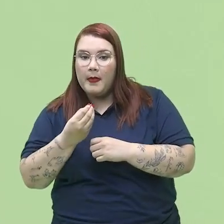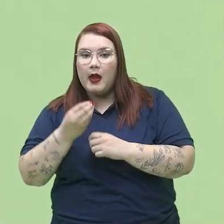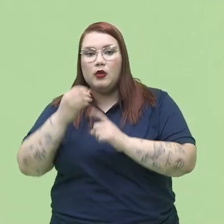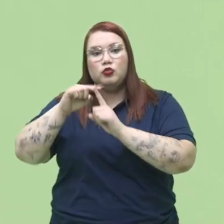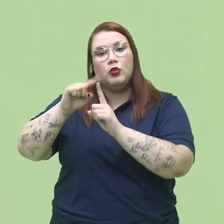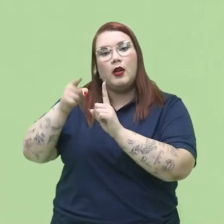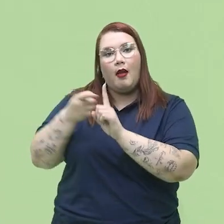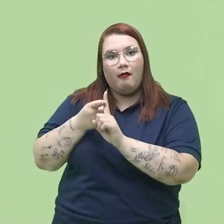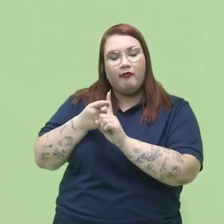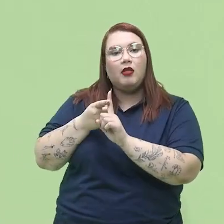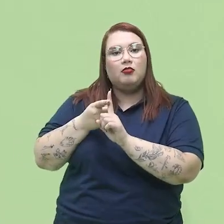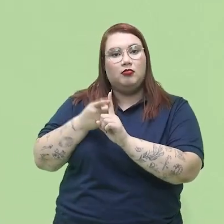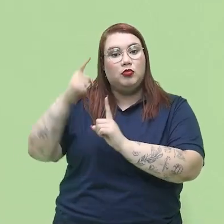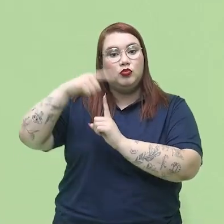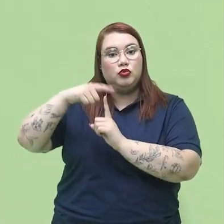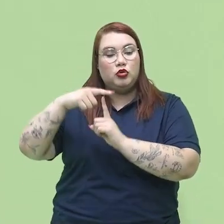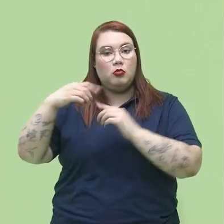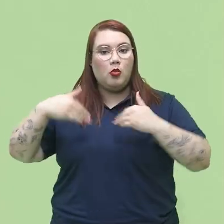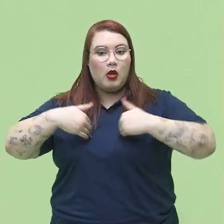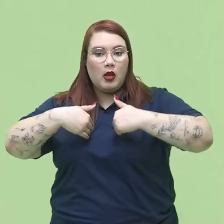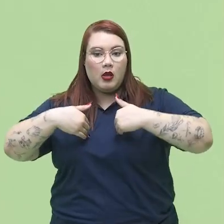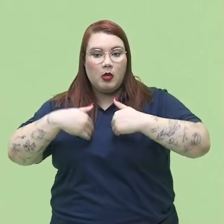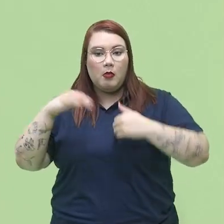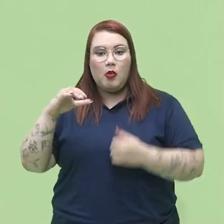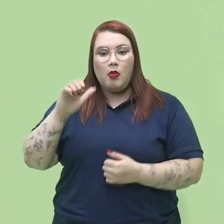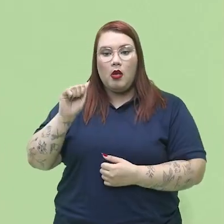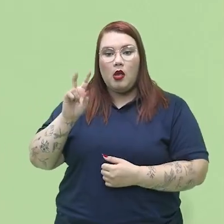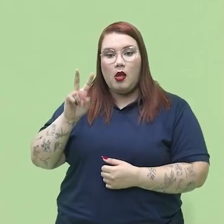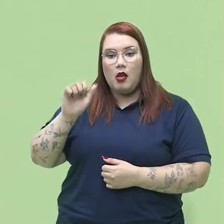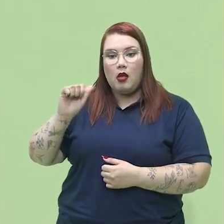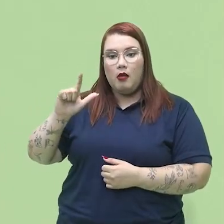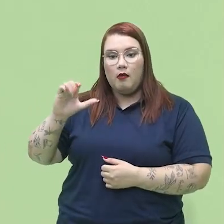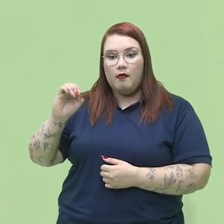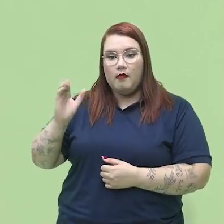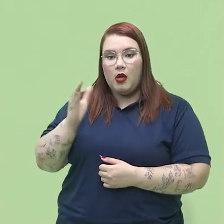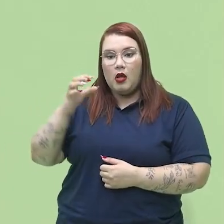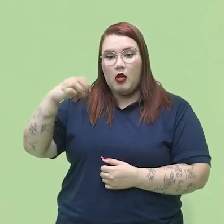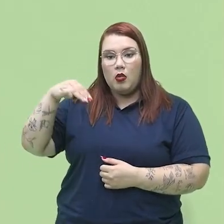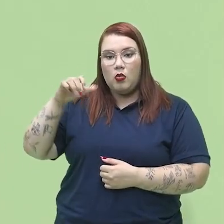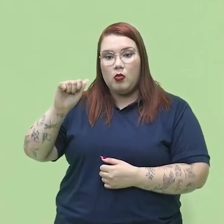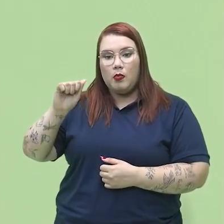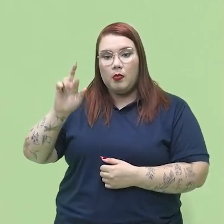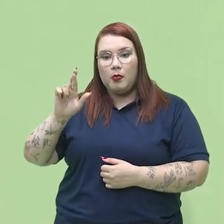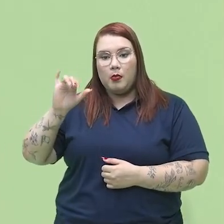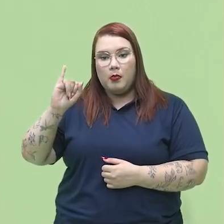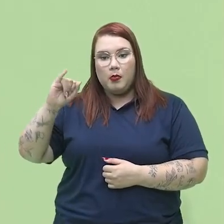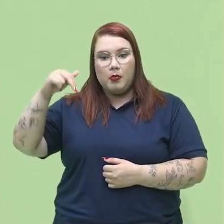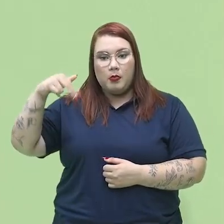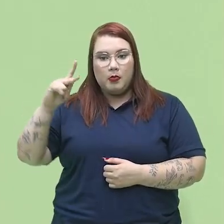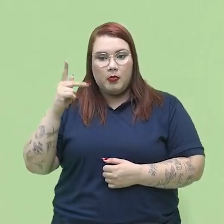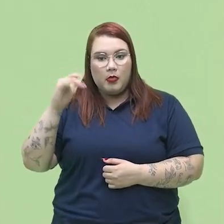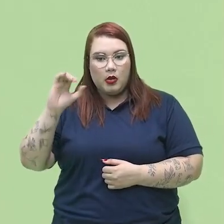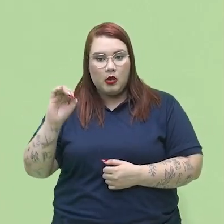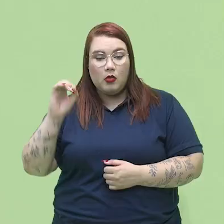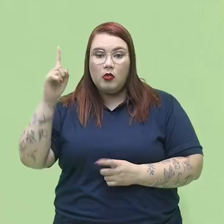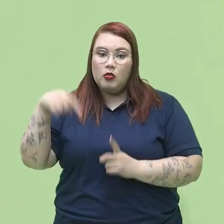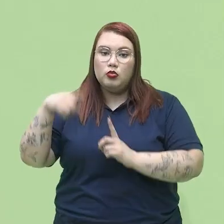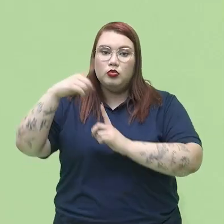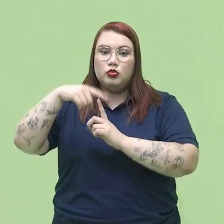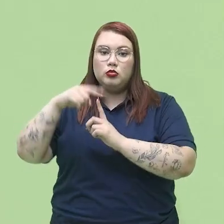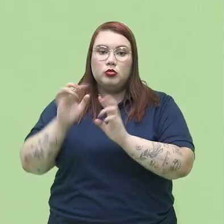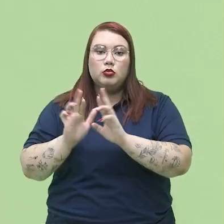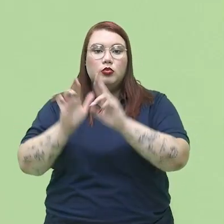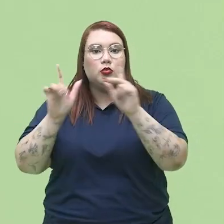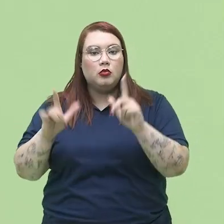gestação lá, da sua prole. Né? Então, isso aí é um exemplo bem clássico, né, de uma espécie aí,